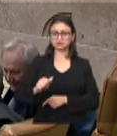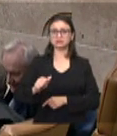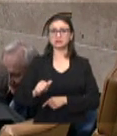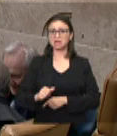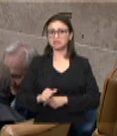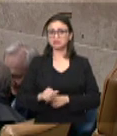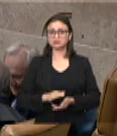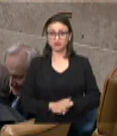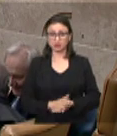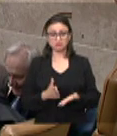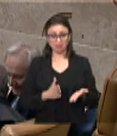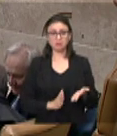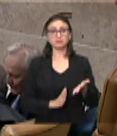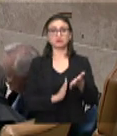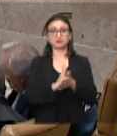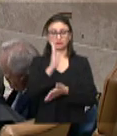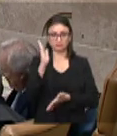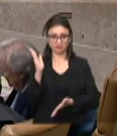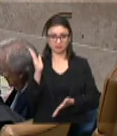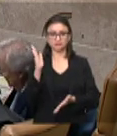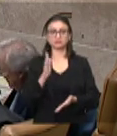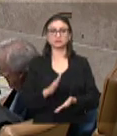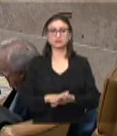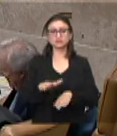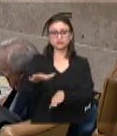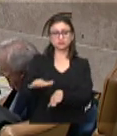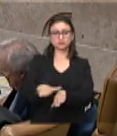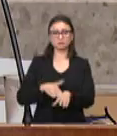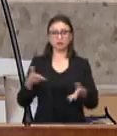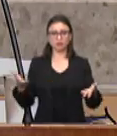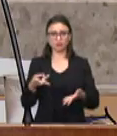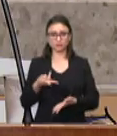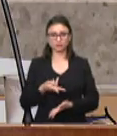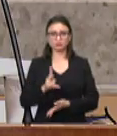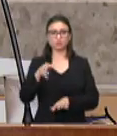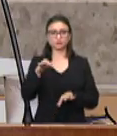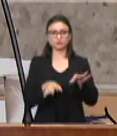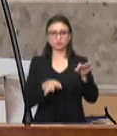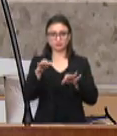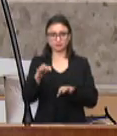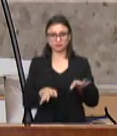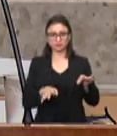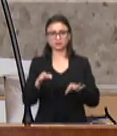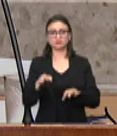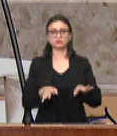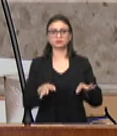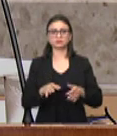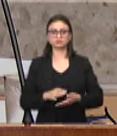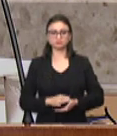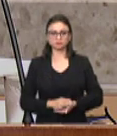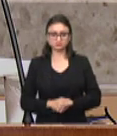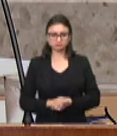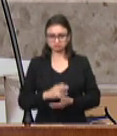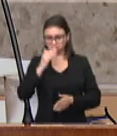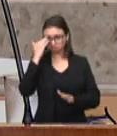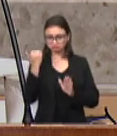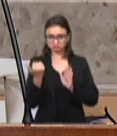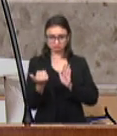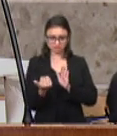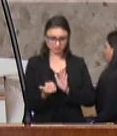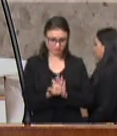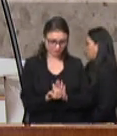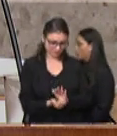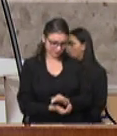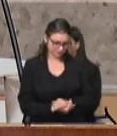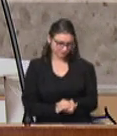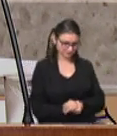declaro. A ministra Rosa Weber tem pele clara, cabelos louríssimos, lisos, curtos à altura do pescoço. Usa óculos de armação escura com